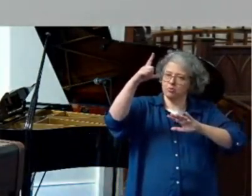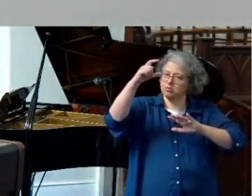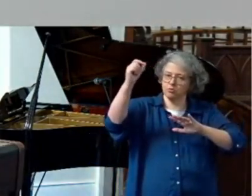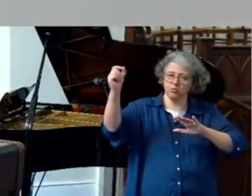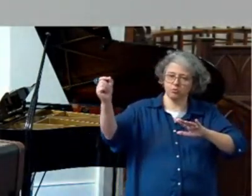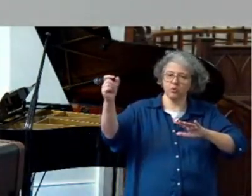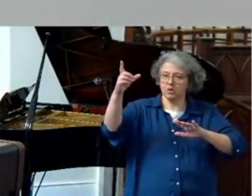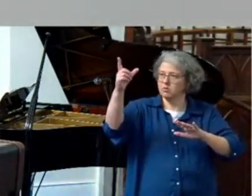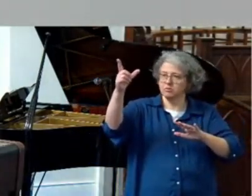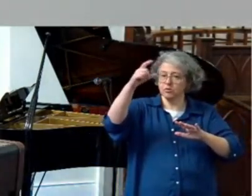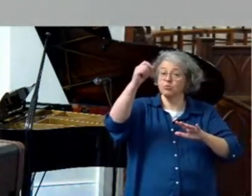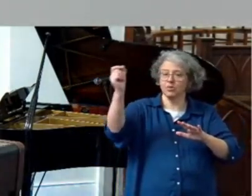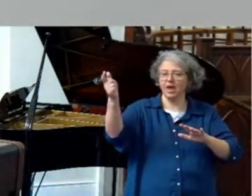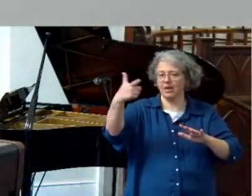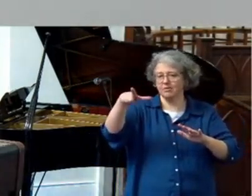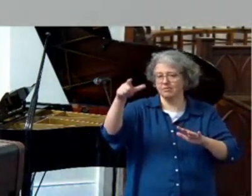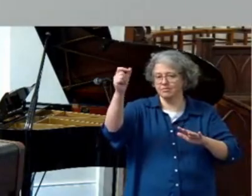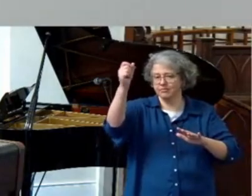do que é?